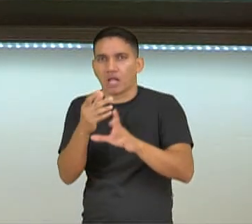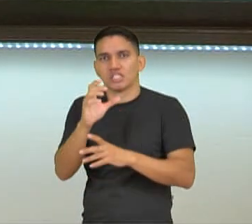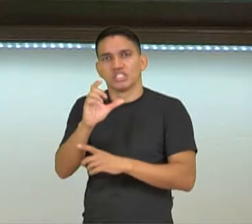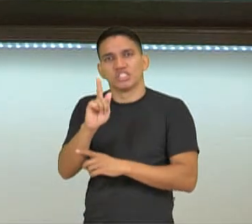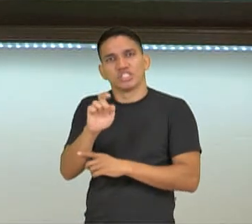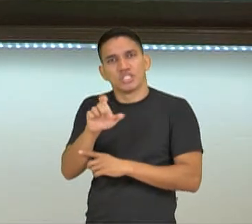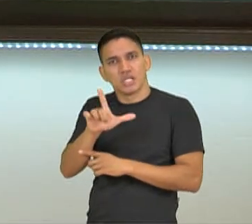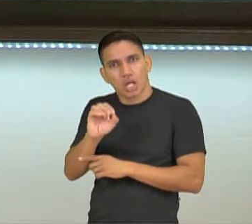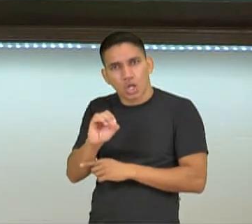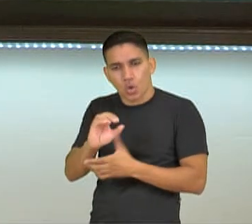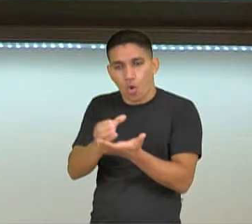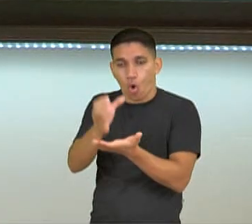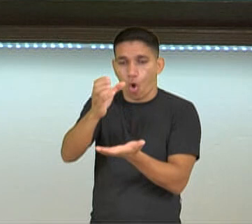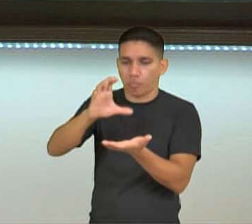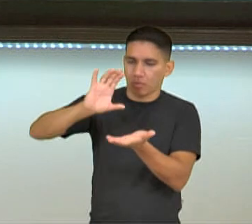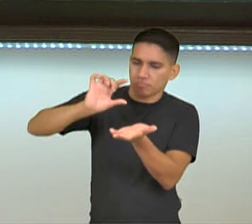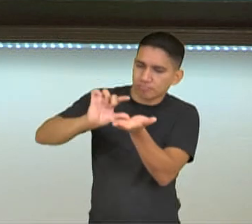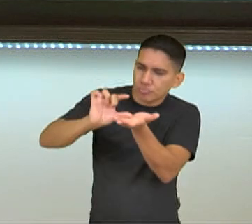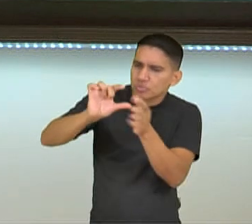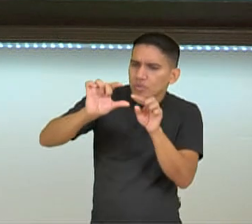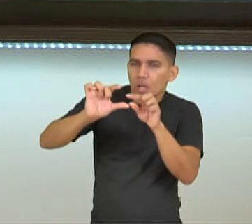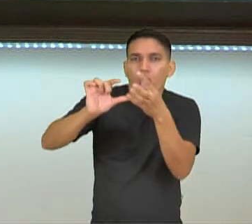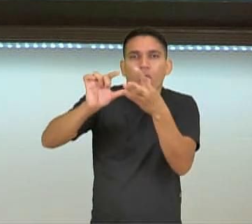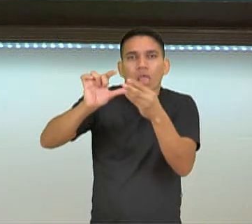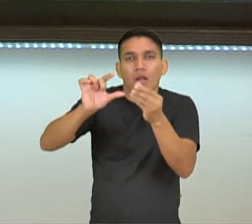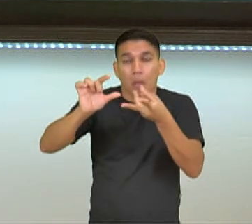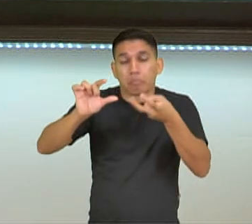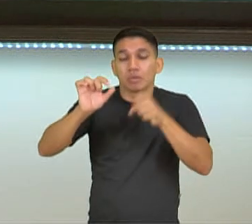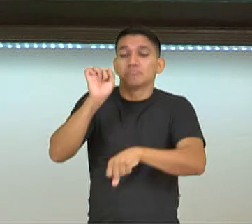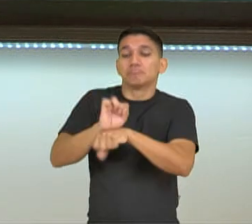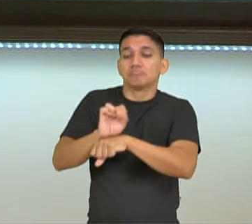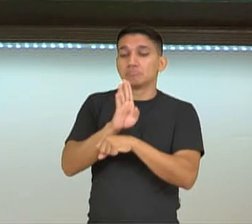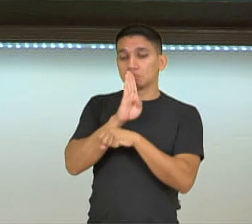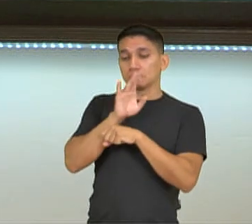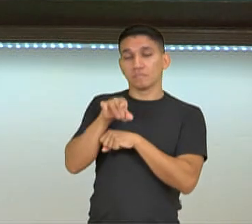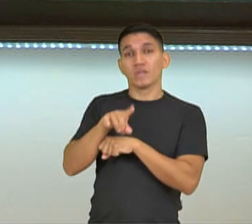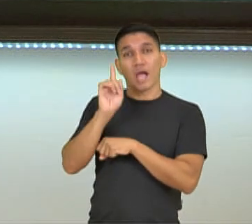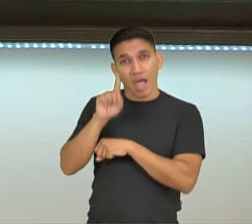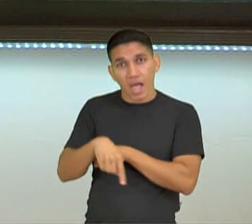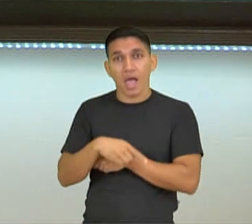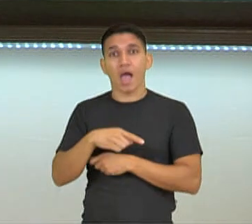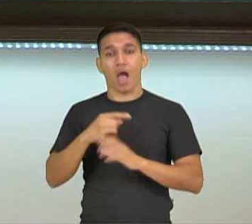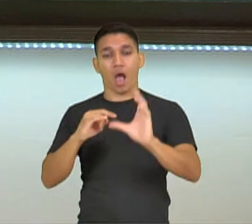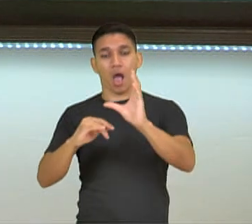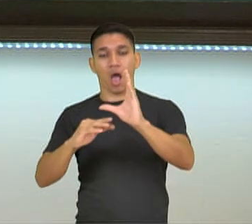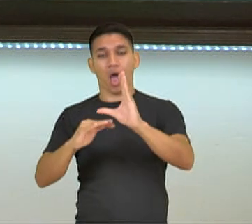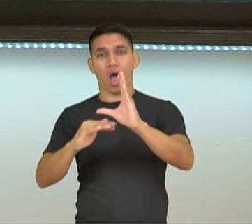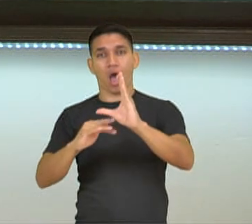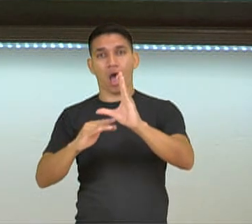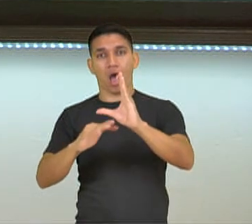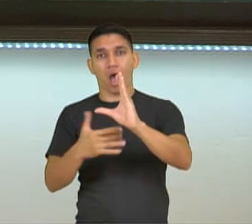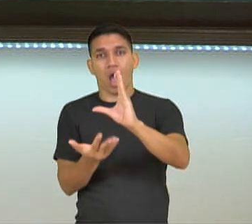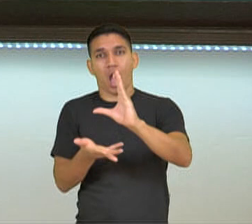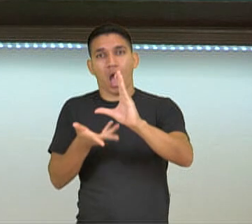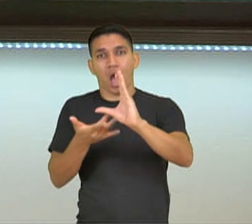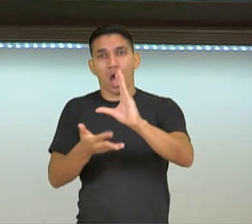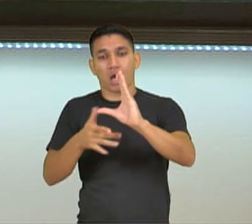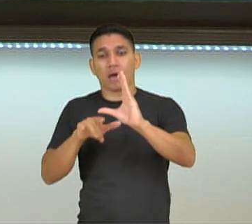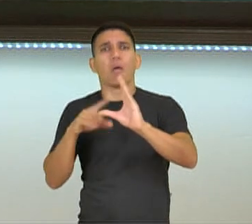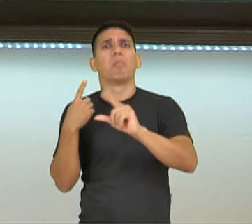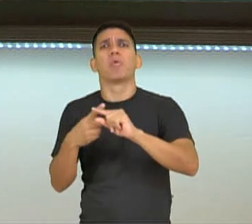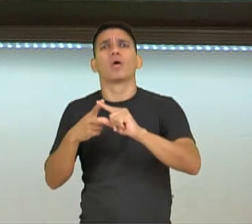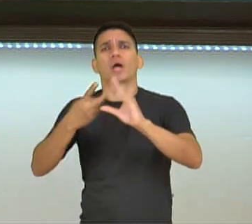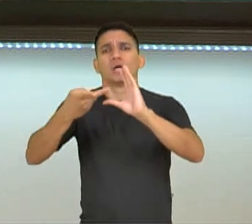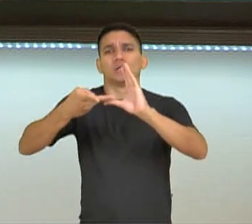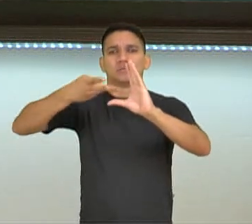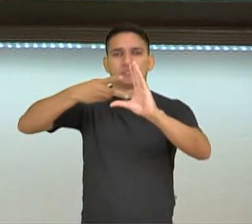um copo e deixa por um tempo. Quando você vai observar, tem água no fundo. Por quê? Porque ele mudou de estado